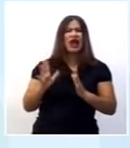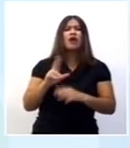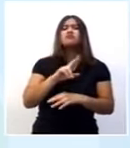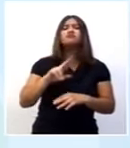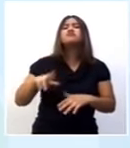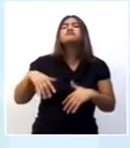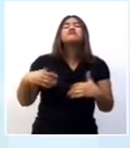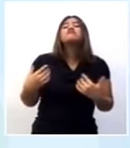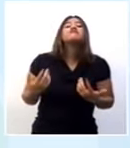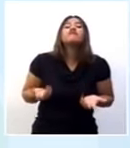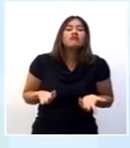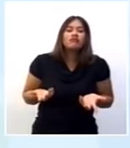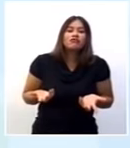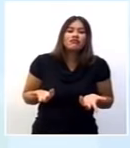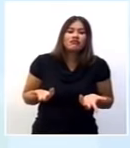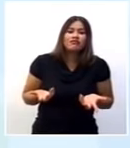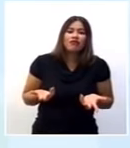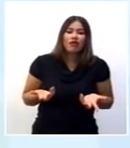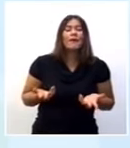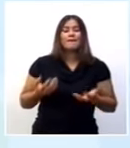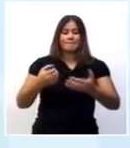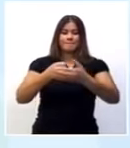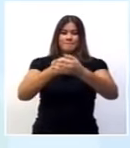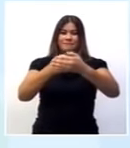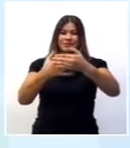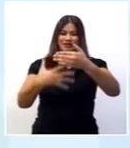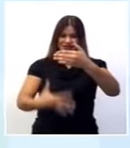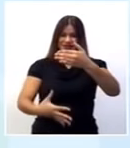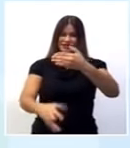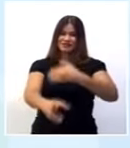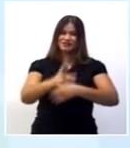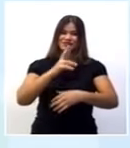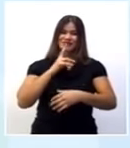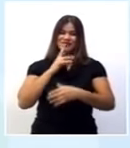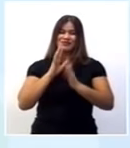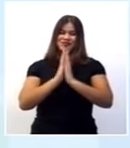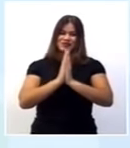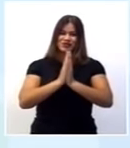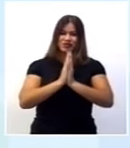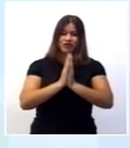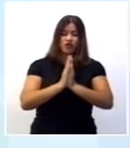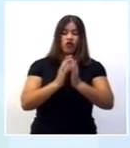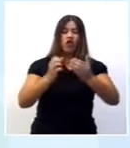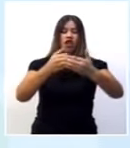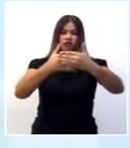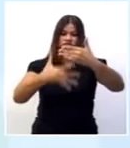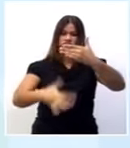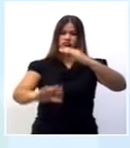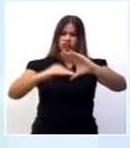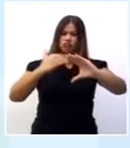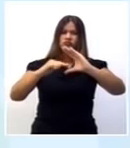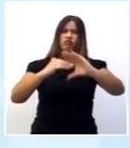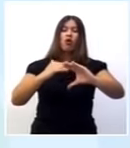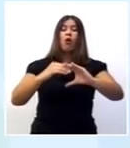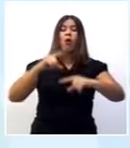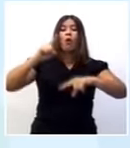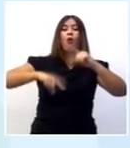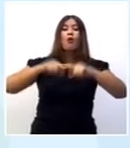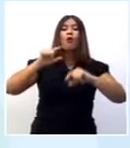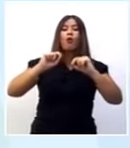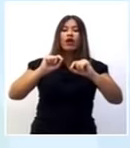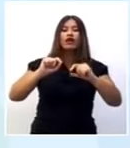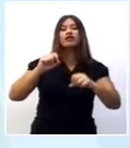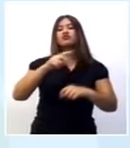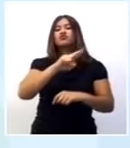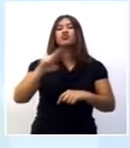dele? Respondam no chat, eu vou dar 2 minutinhos para vocês me dizerem que objeto é esse, qual é o nome dele, se vocês